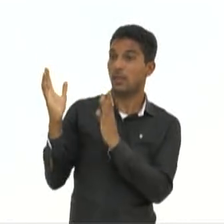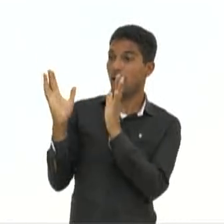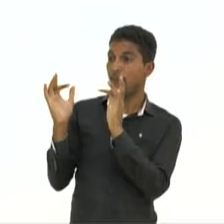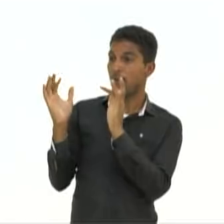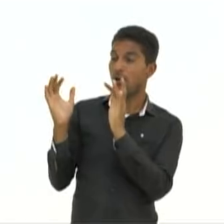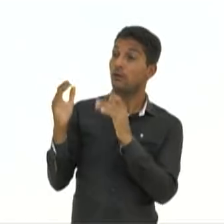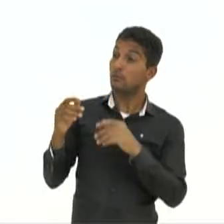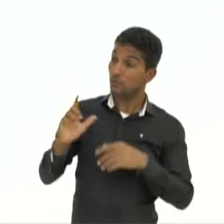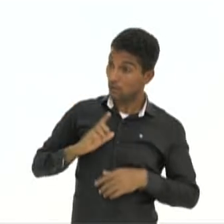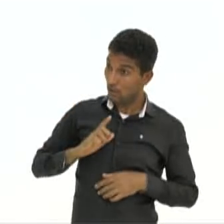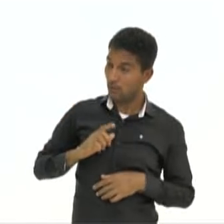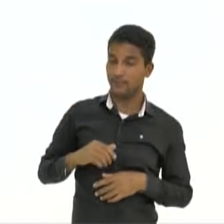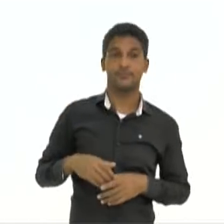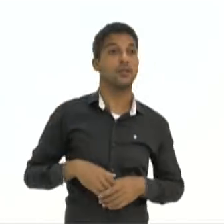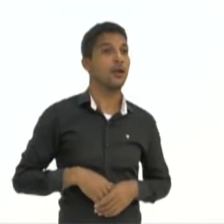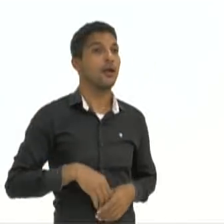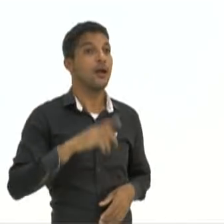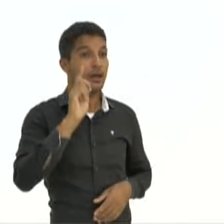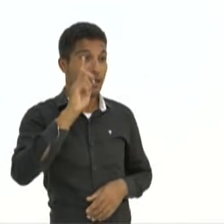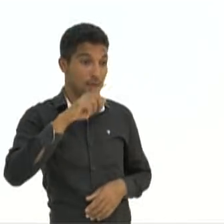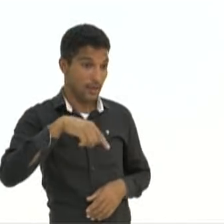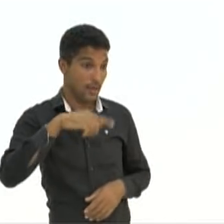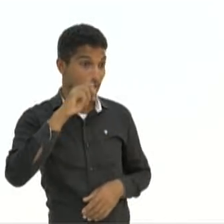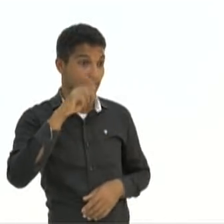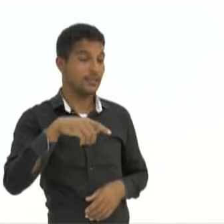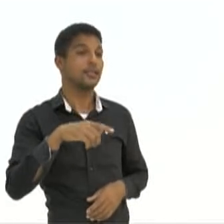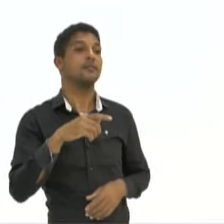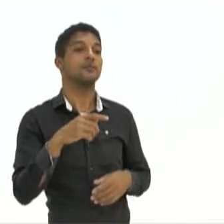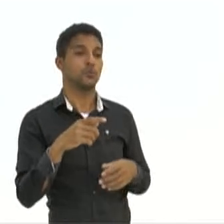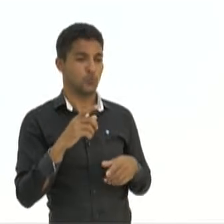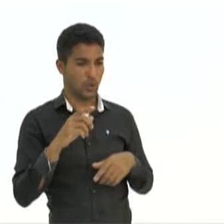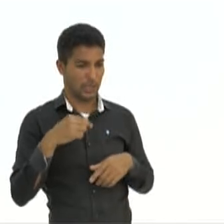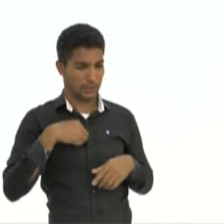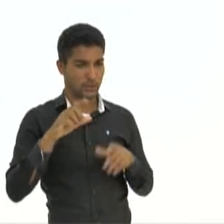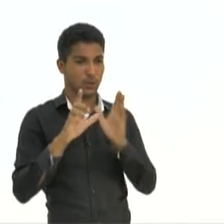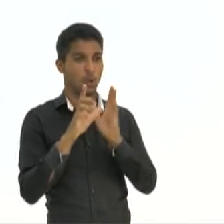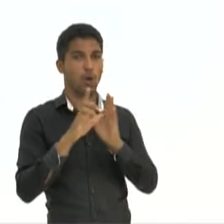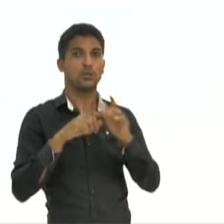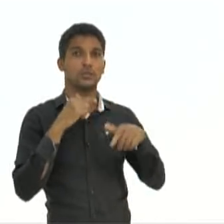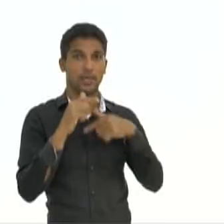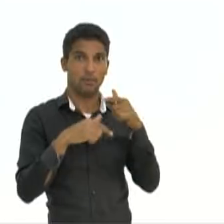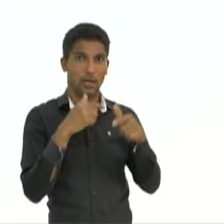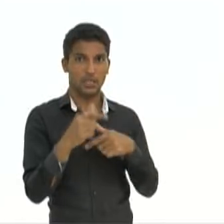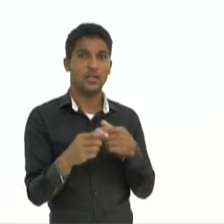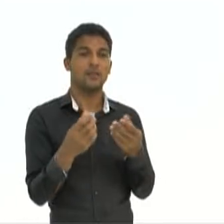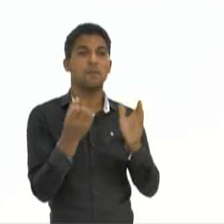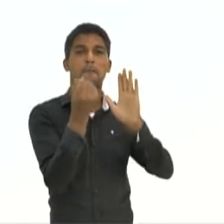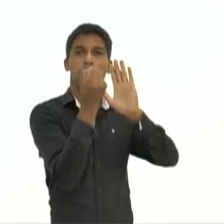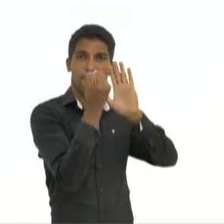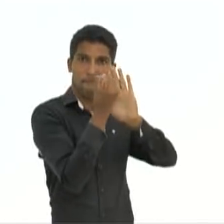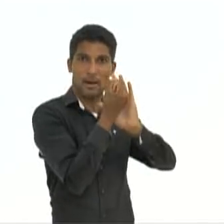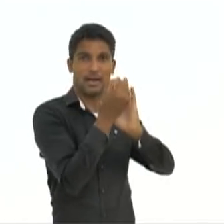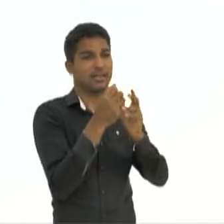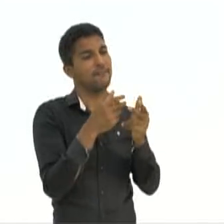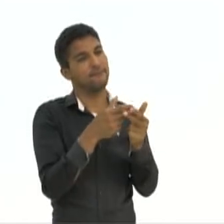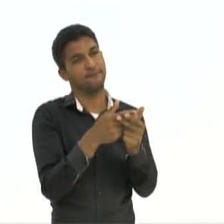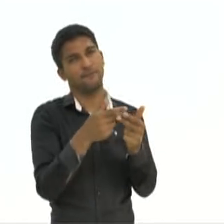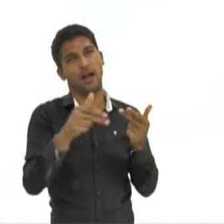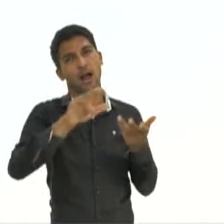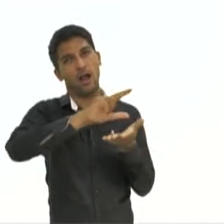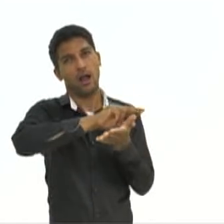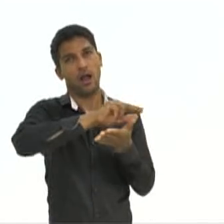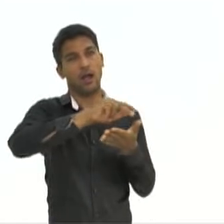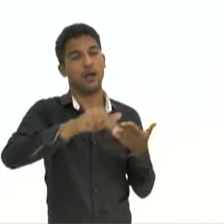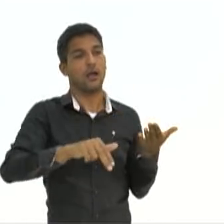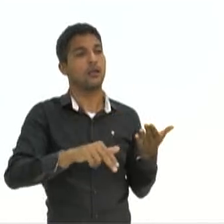trabalhamos com grandes marcas e temos uma enorme variedade de produtos. O que a senhorita está buscando? Aí a cliente